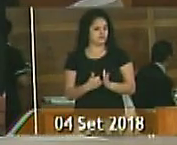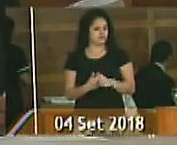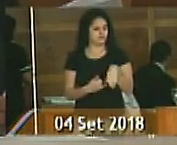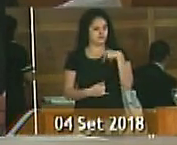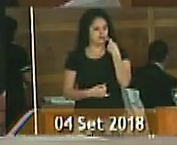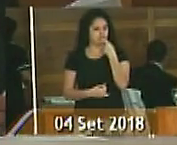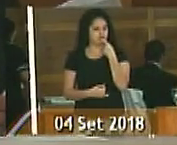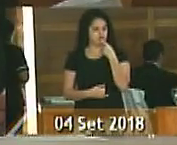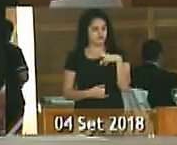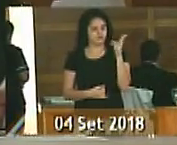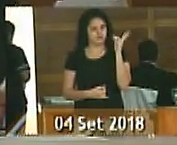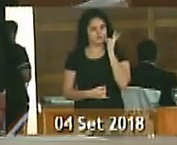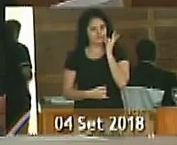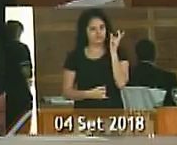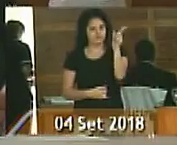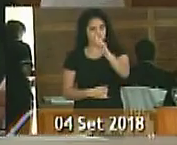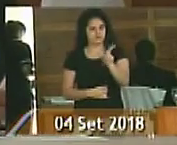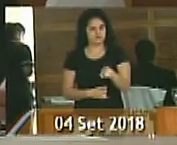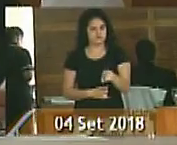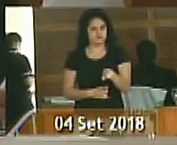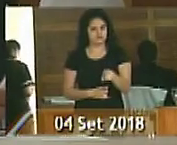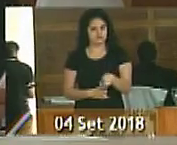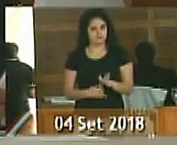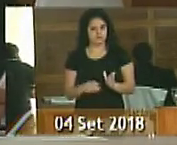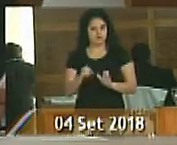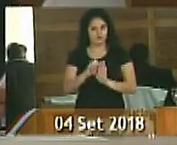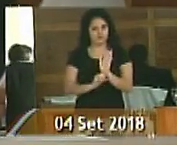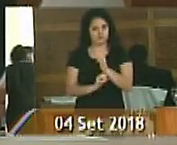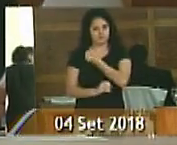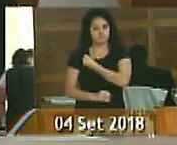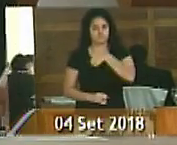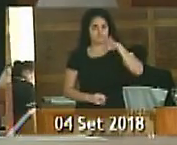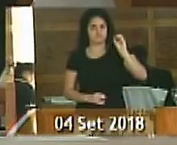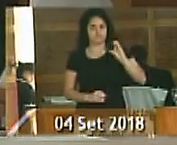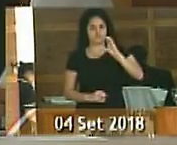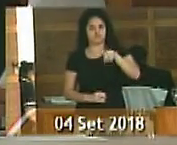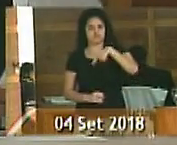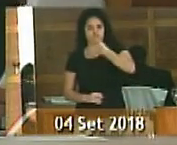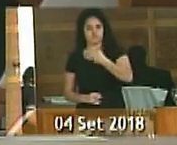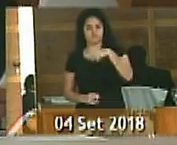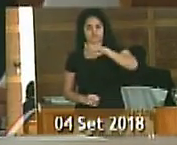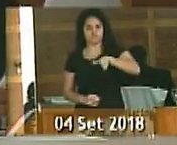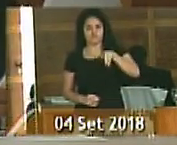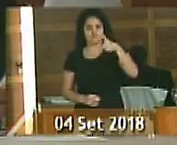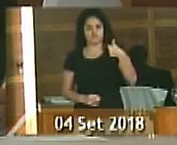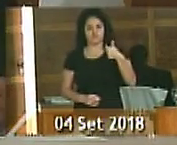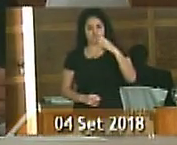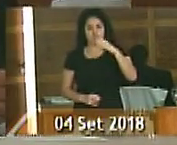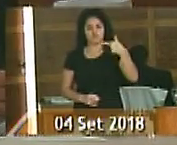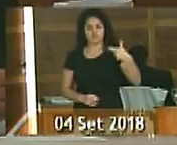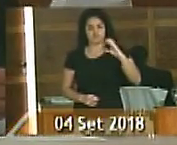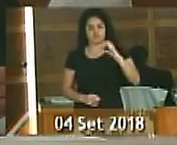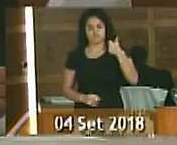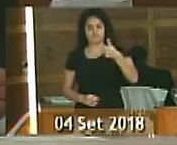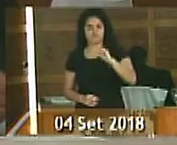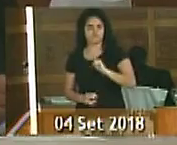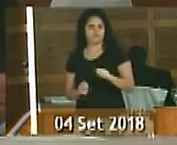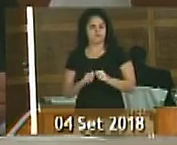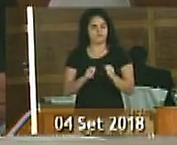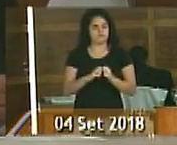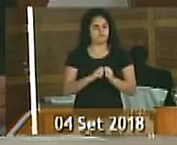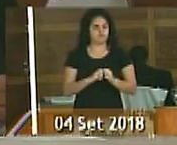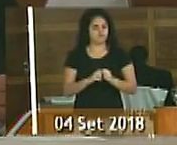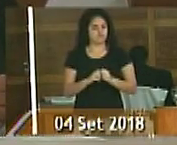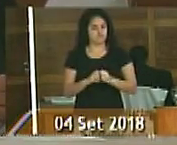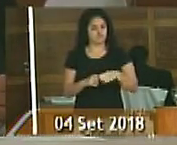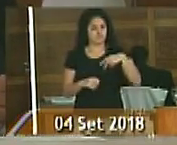requerimento verbal do vereador Zé Augusto para o ofício 002/2018, de autoria